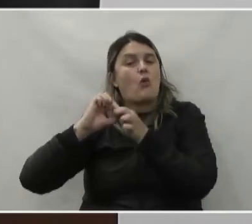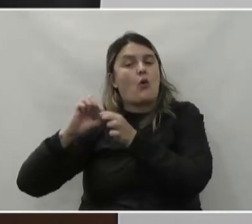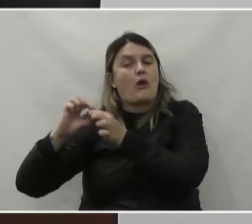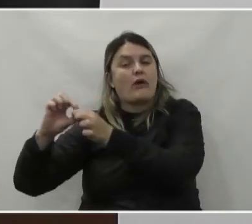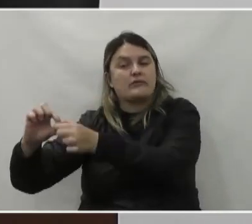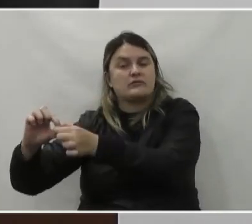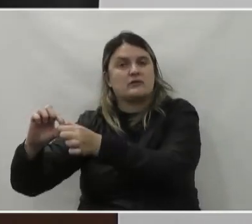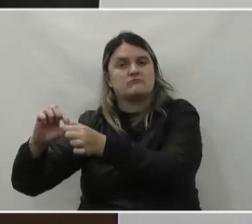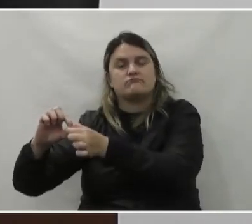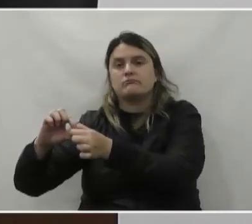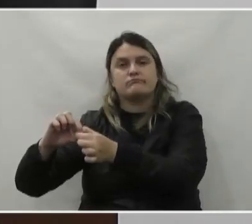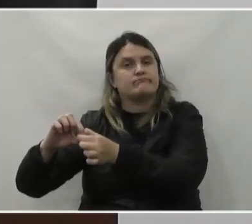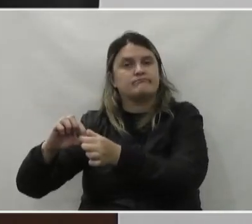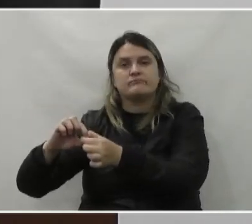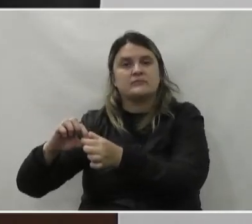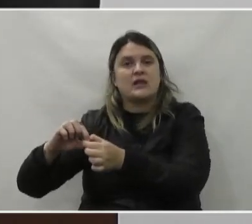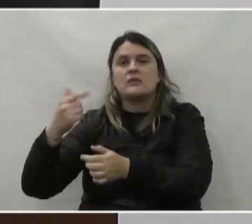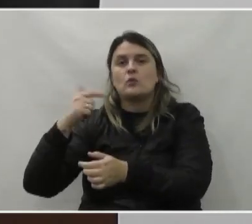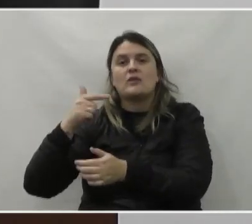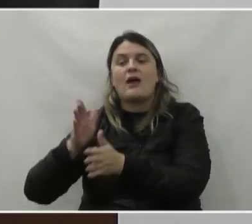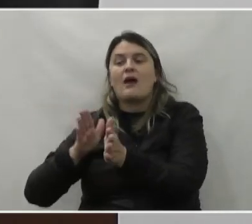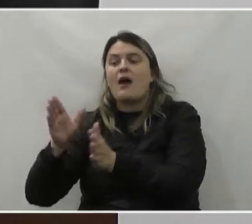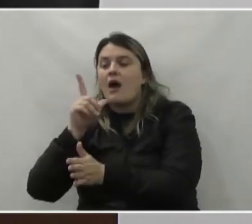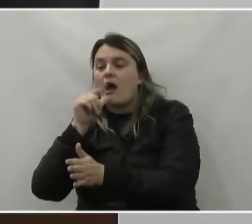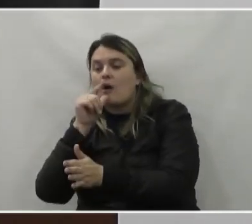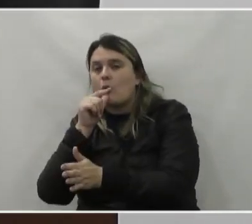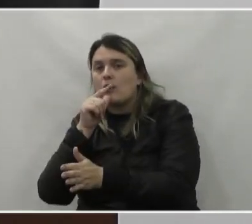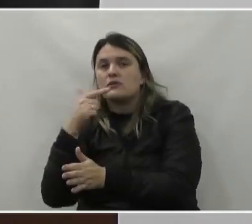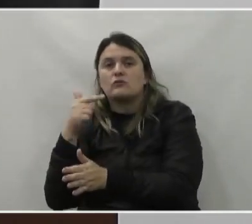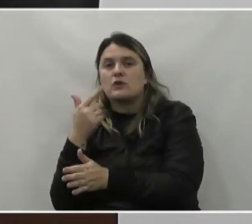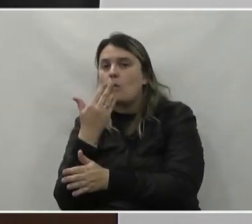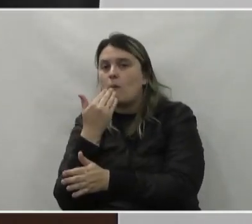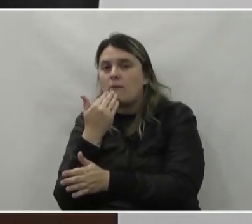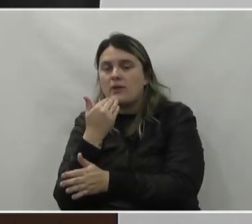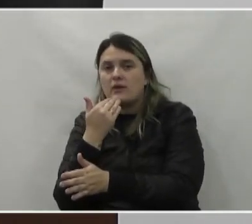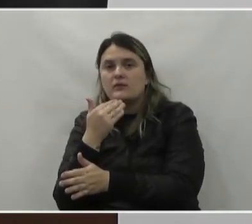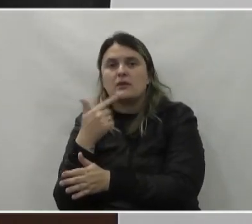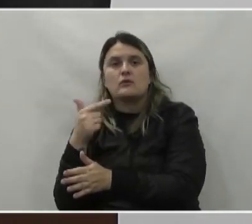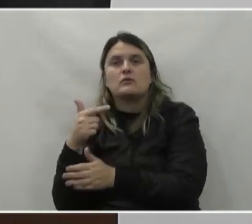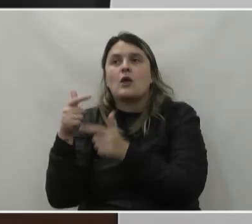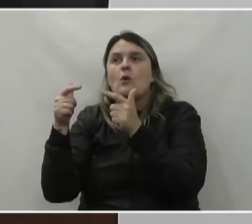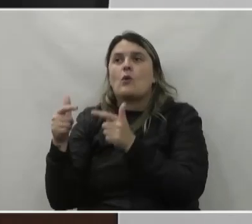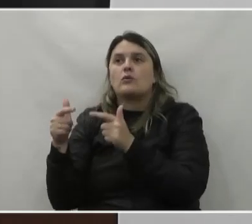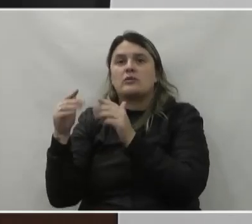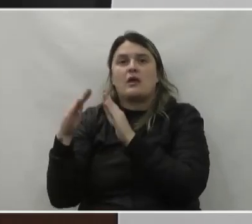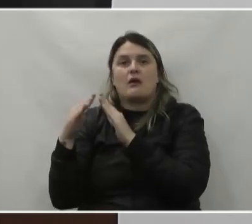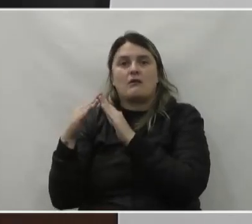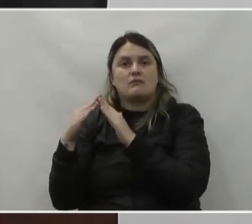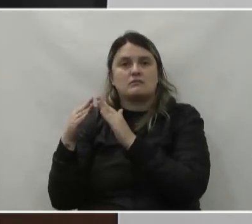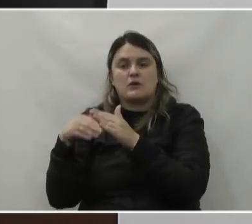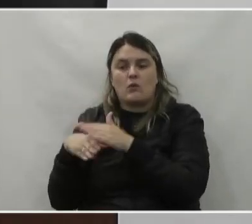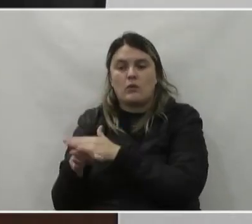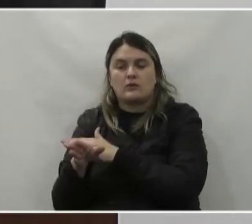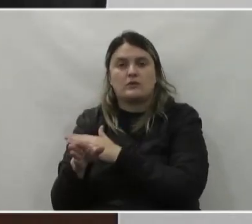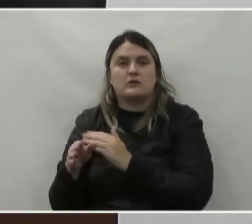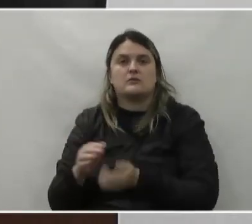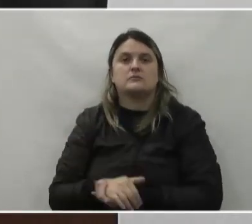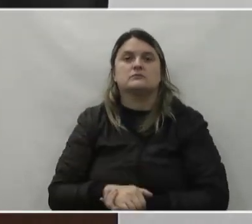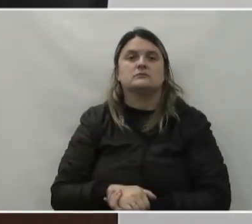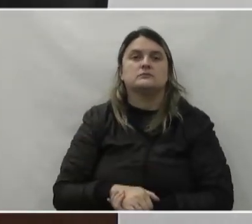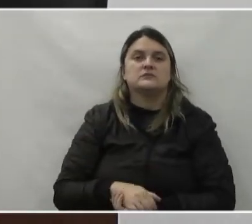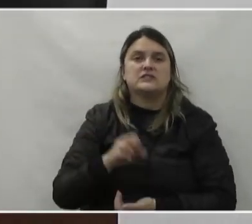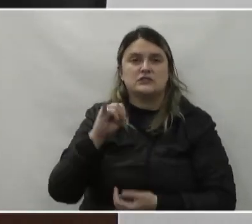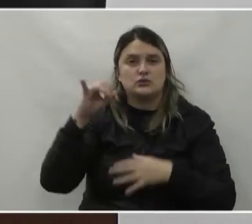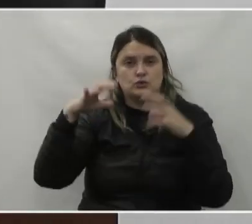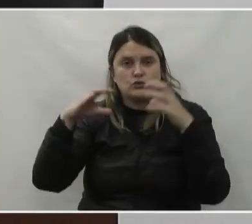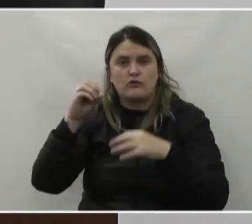locomoção. E muitas vezes sem ter acesso à água, comida e sem local para se proteger do clima, tanto da